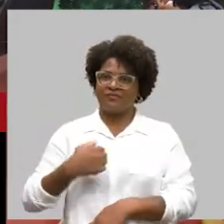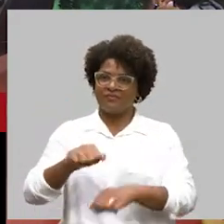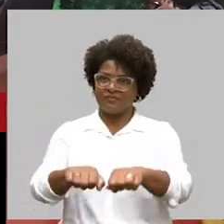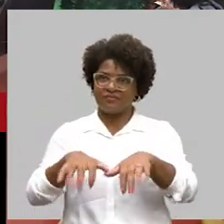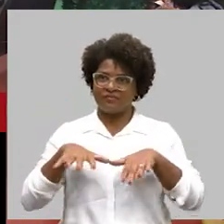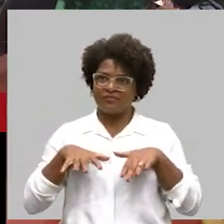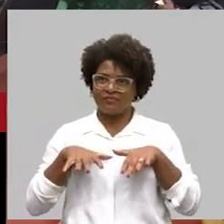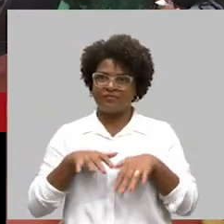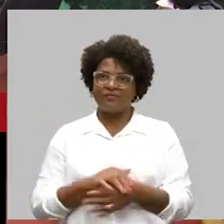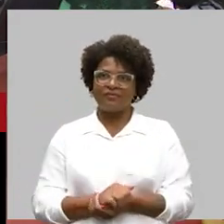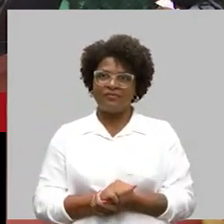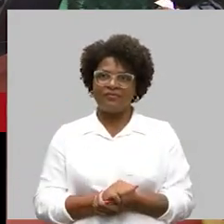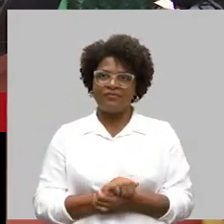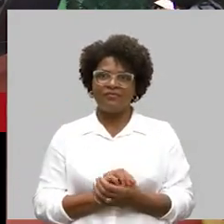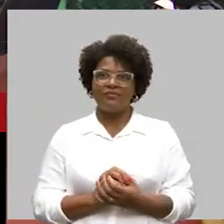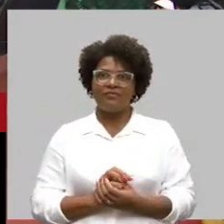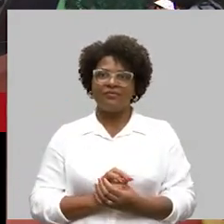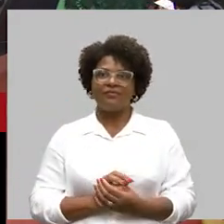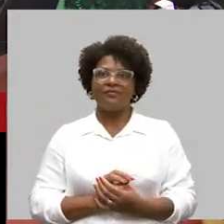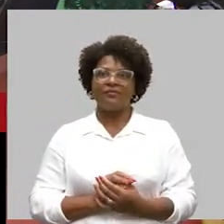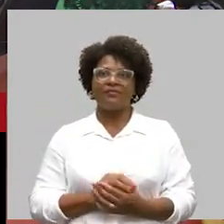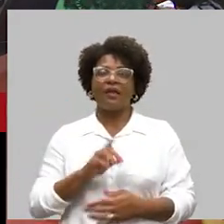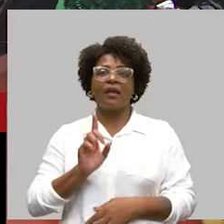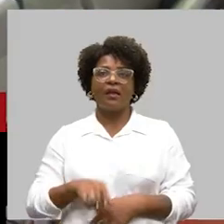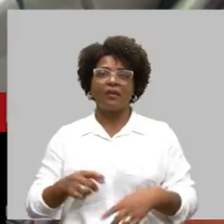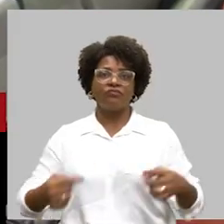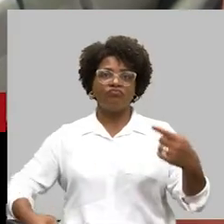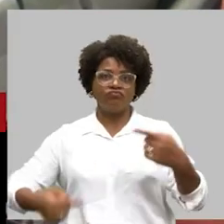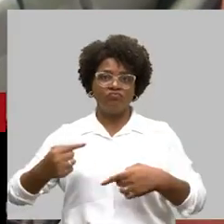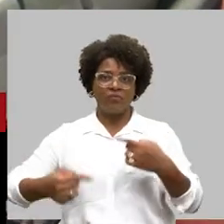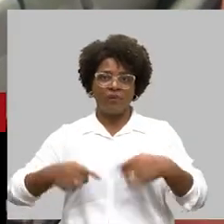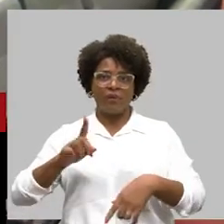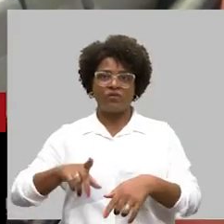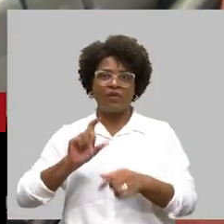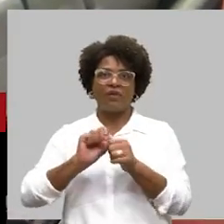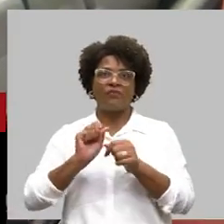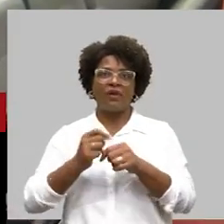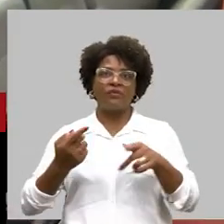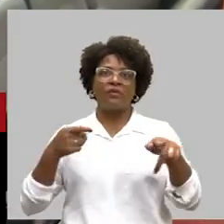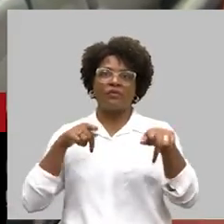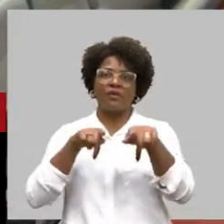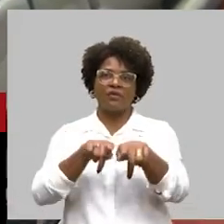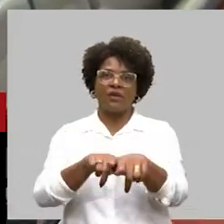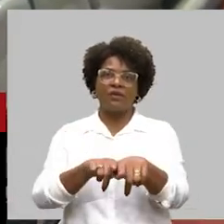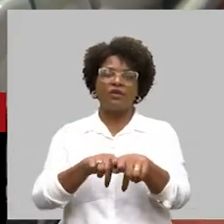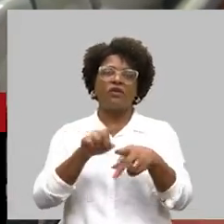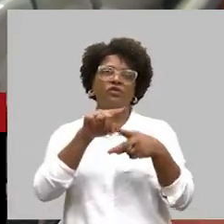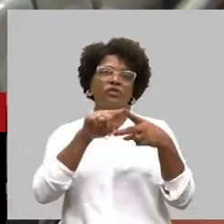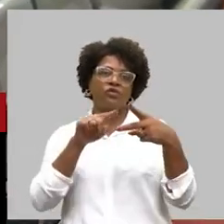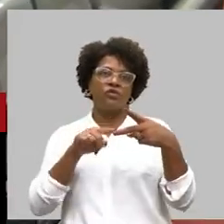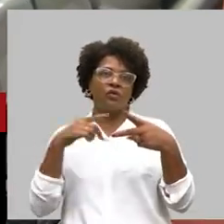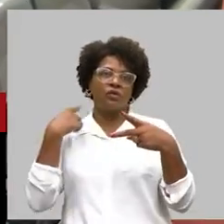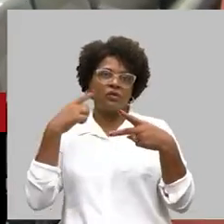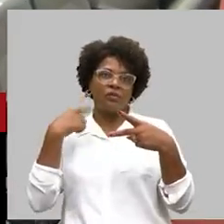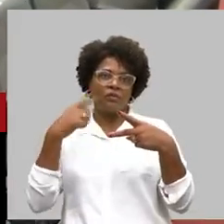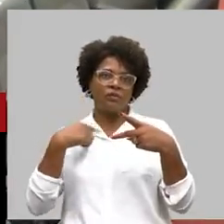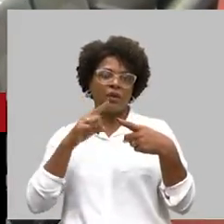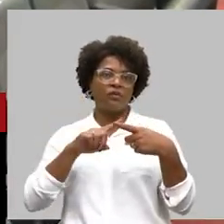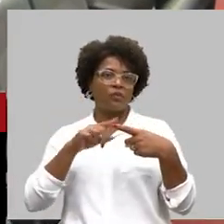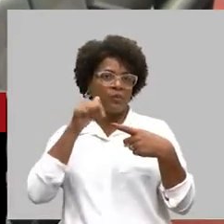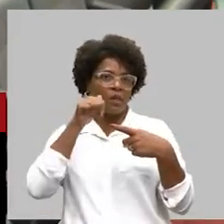eh essa é uma esse debate público ele é realizado em parceria de dois deputados uma deputada e um